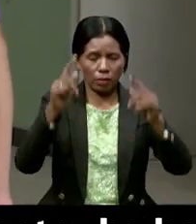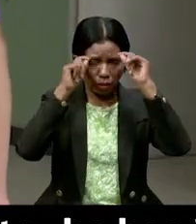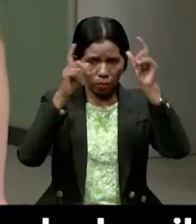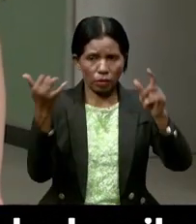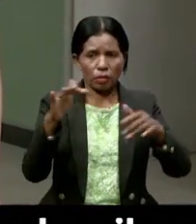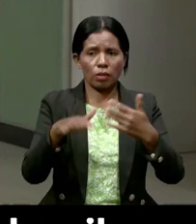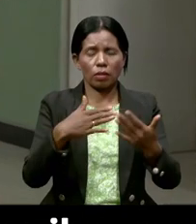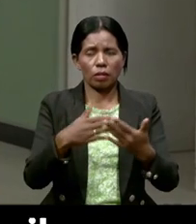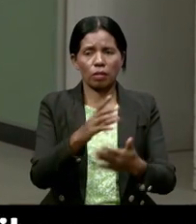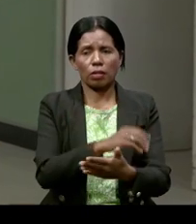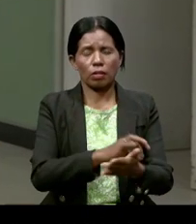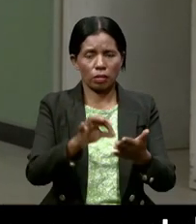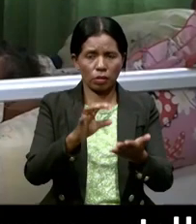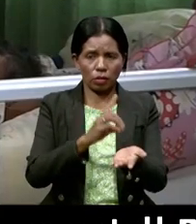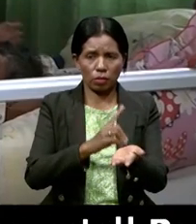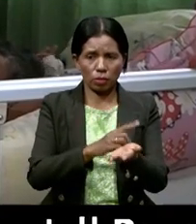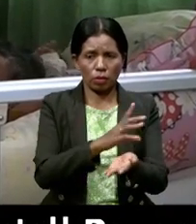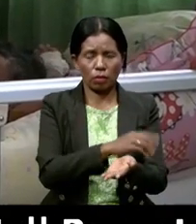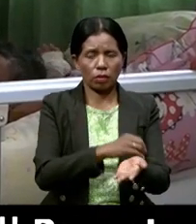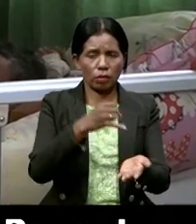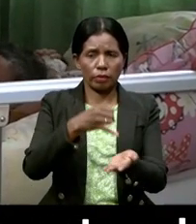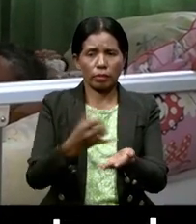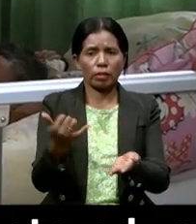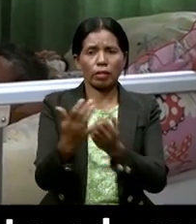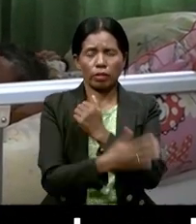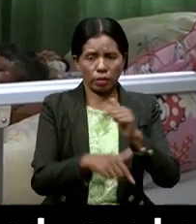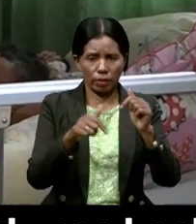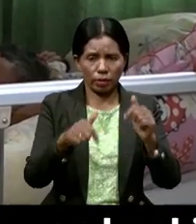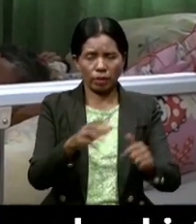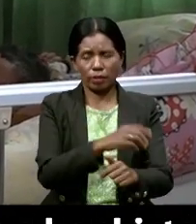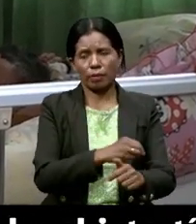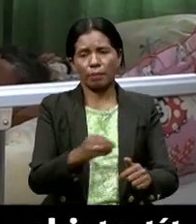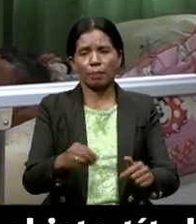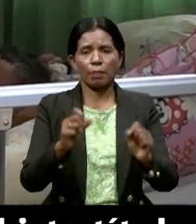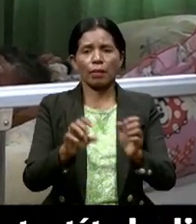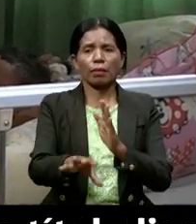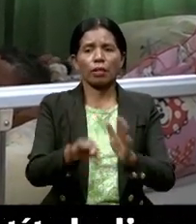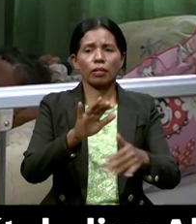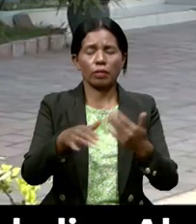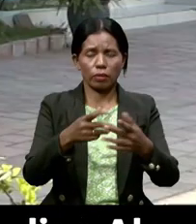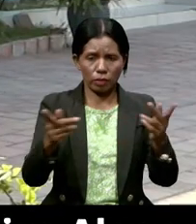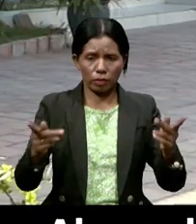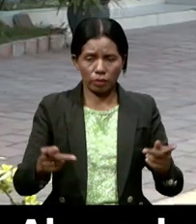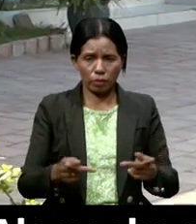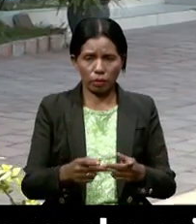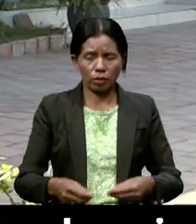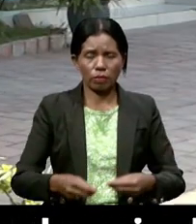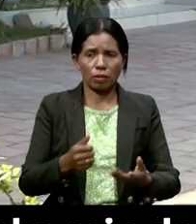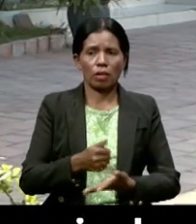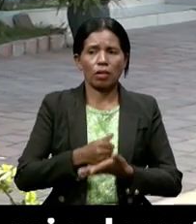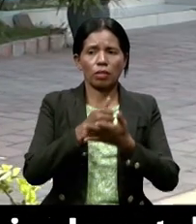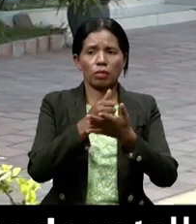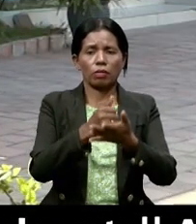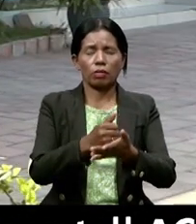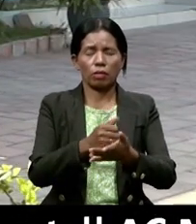Nebeha Sayona, curso médico no enfermeiro Sira e Arailaran, no Arailir Belehetan Hotu Fatin, onde foi assistência à saúde